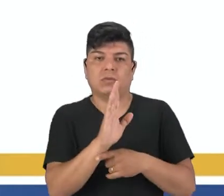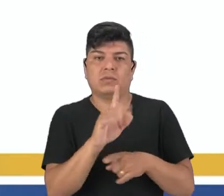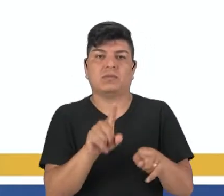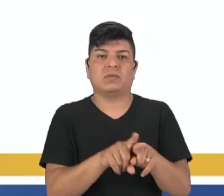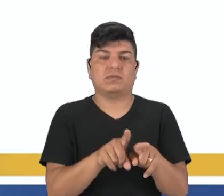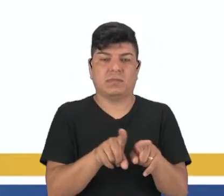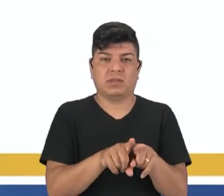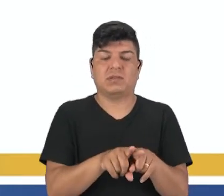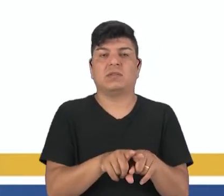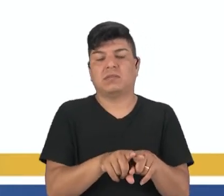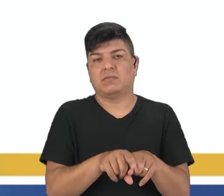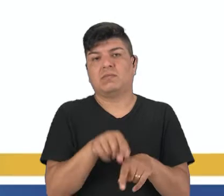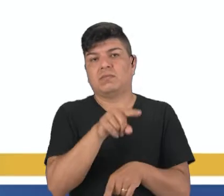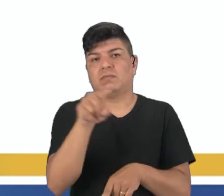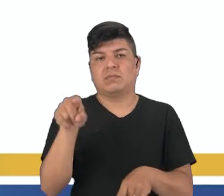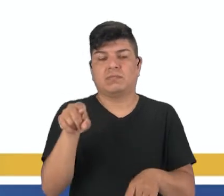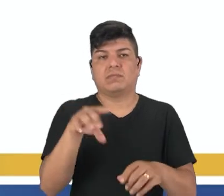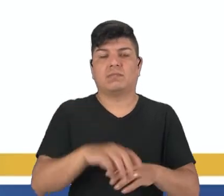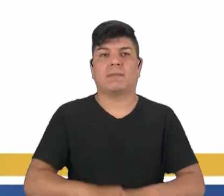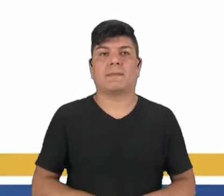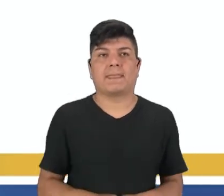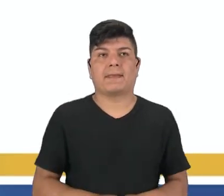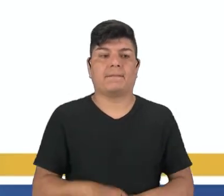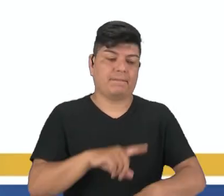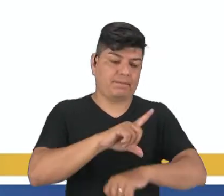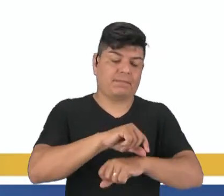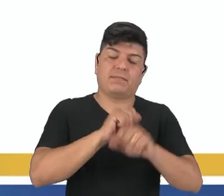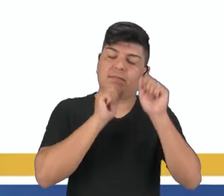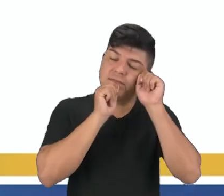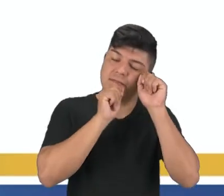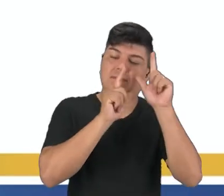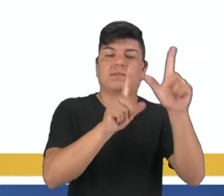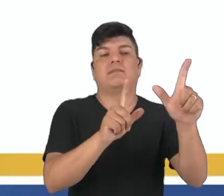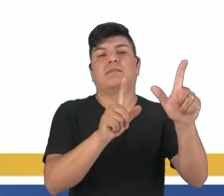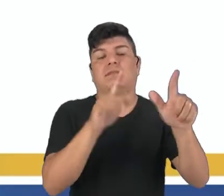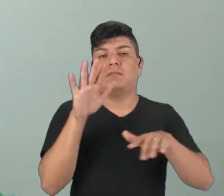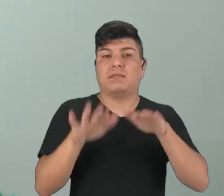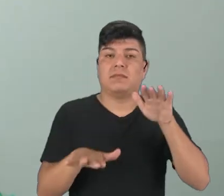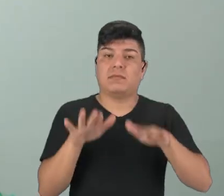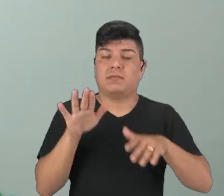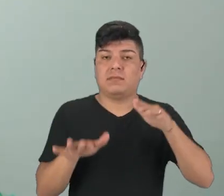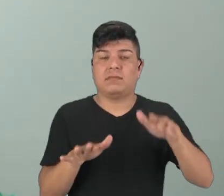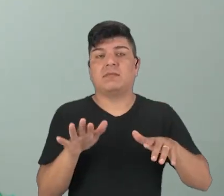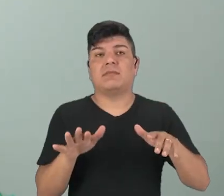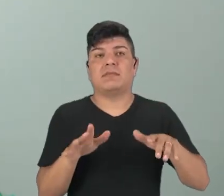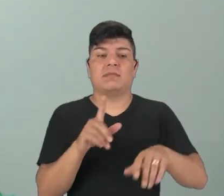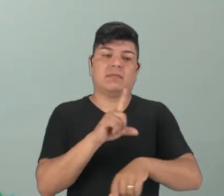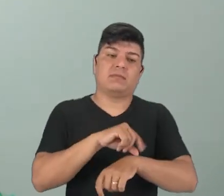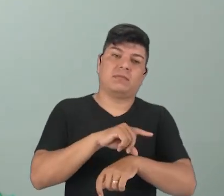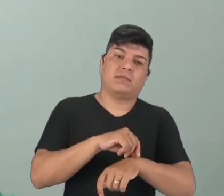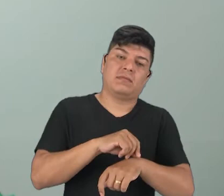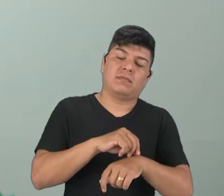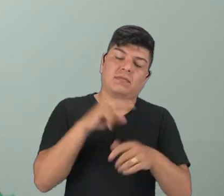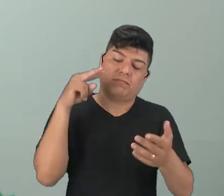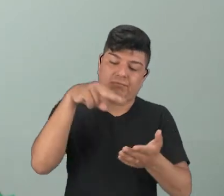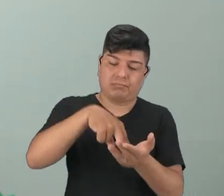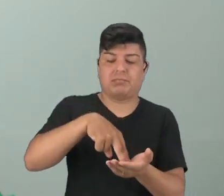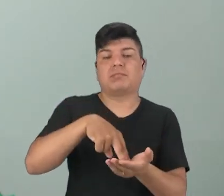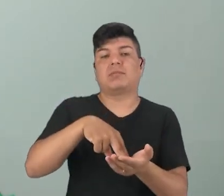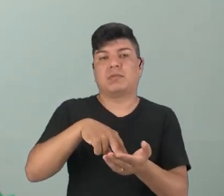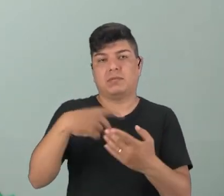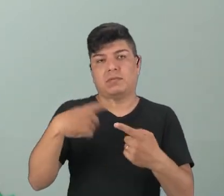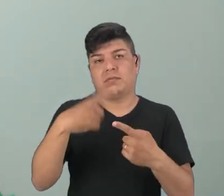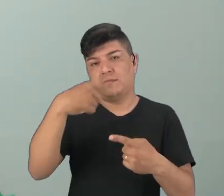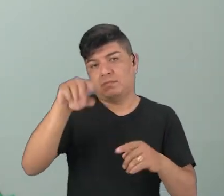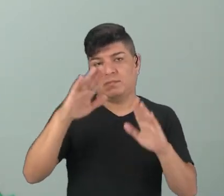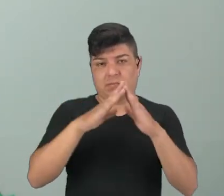filme, né? Você tem a hora de acordar, geralmente você tem a hora de levantar, porque